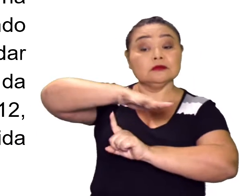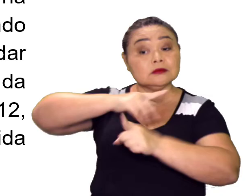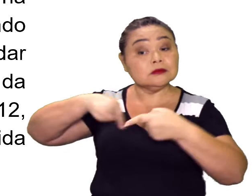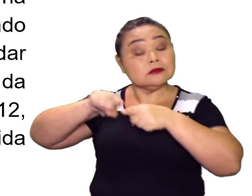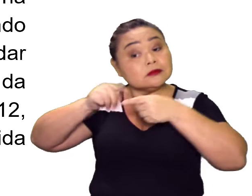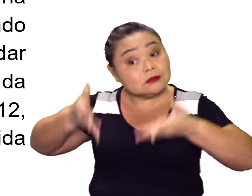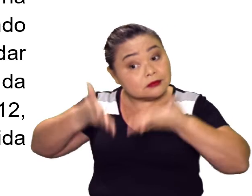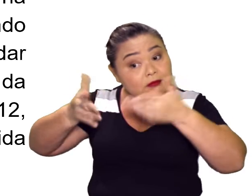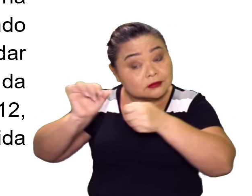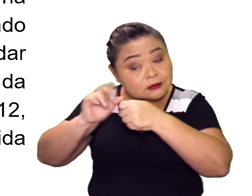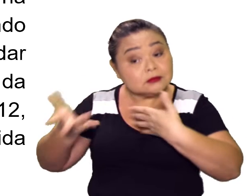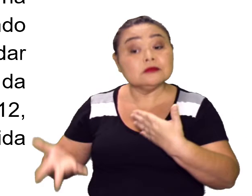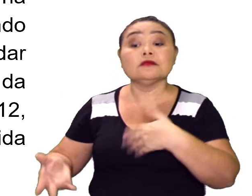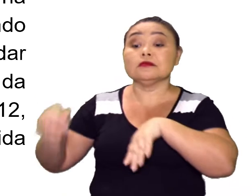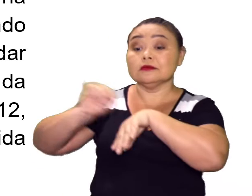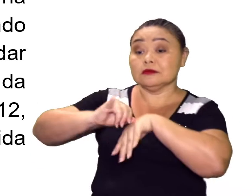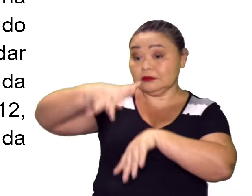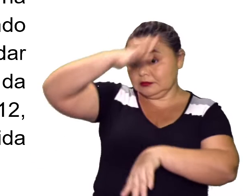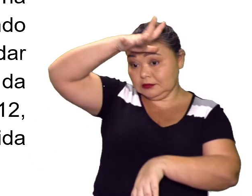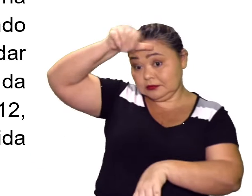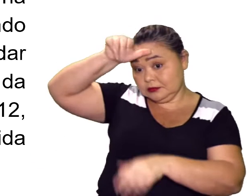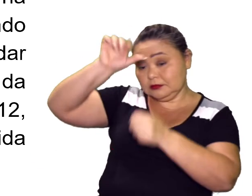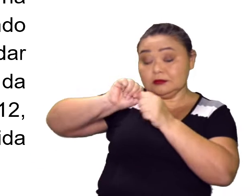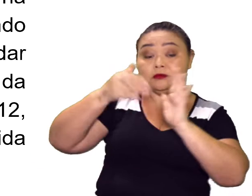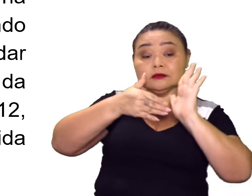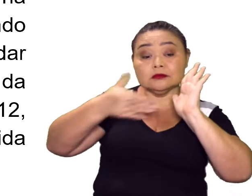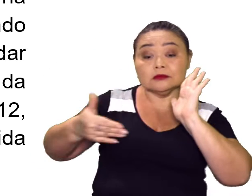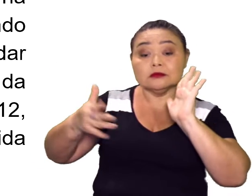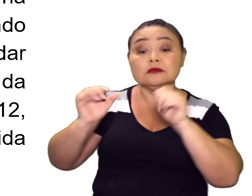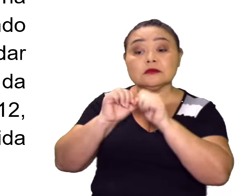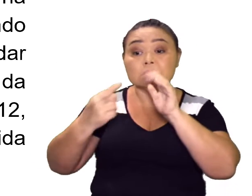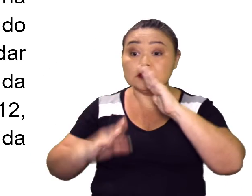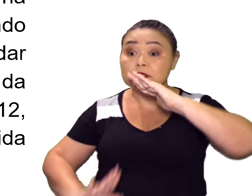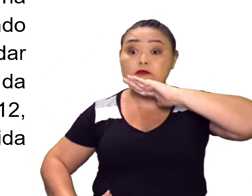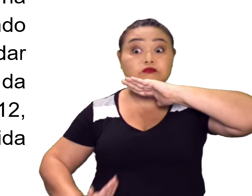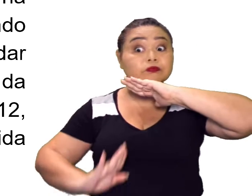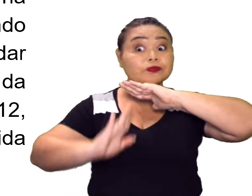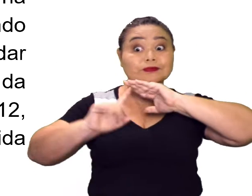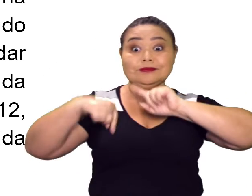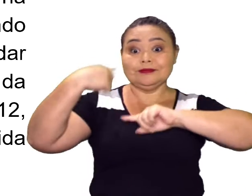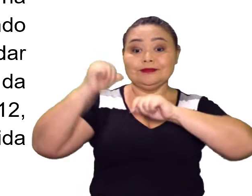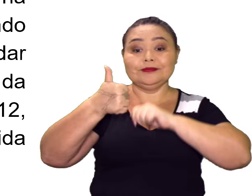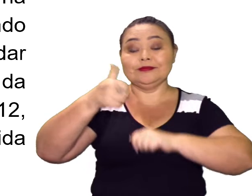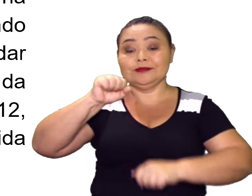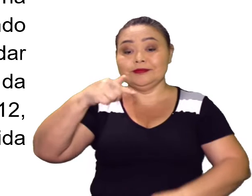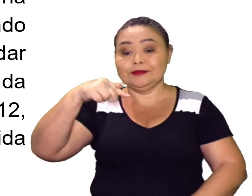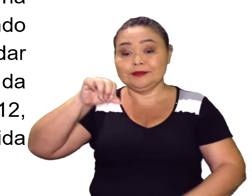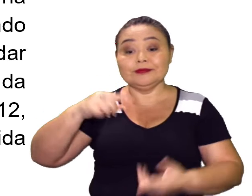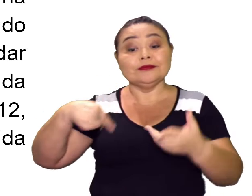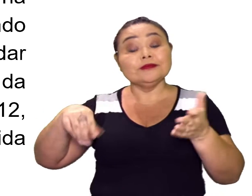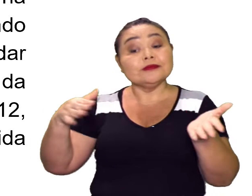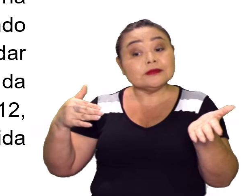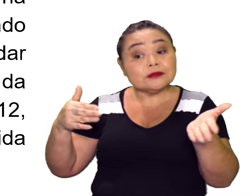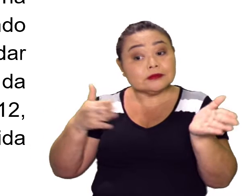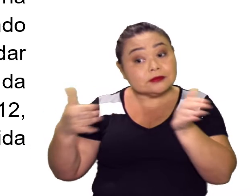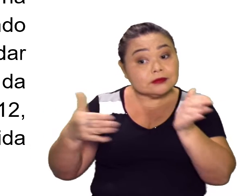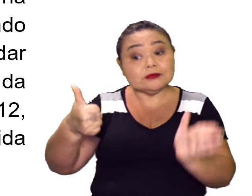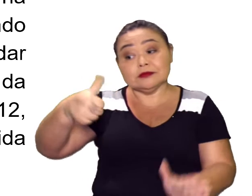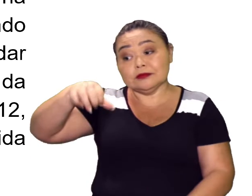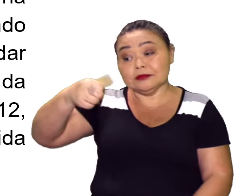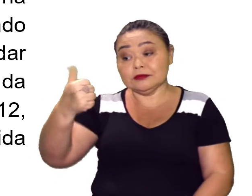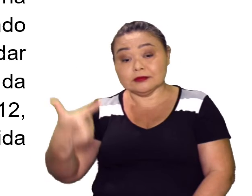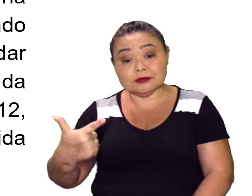à cidade de Manaus. O ciclo da borracha viveu seu auge entre 1879 e 1912, tendo